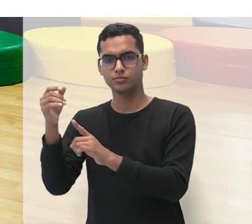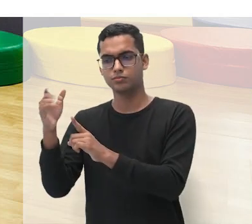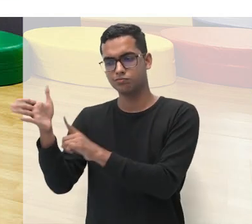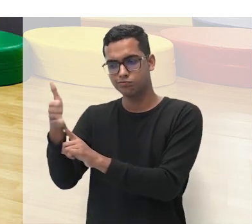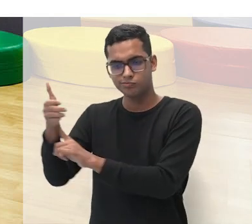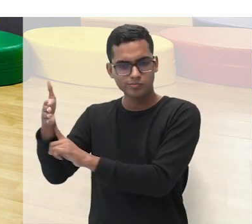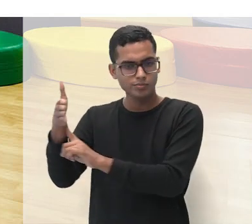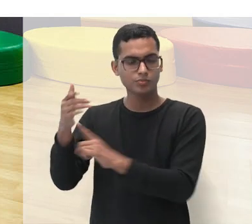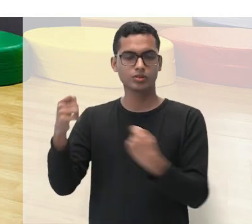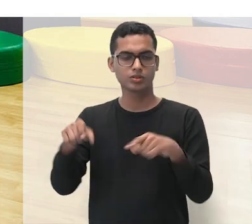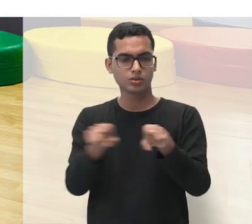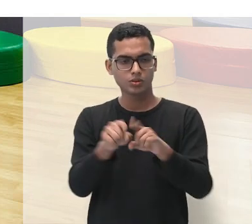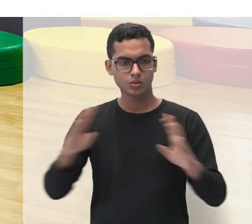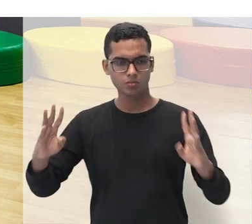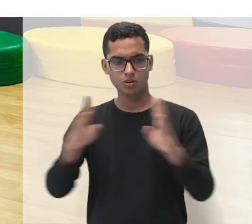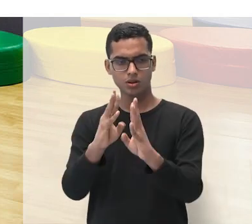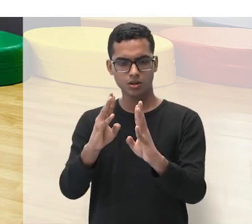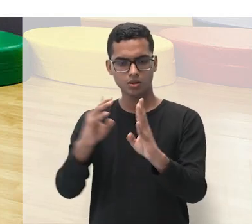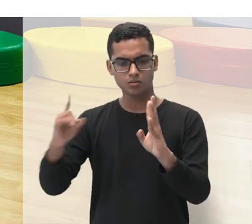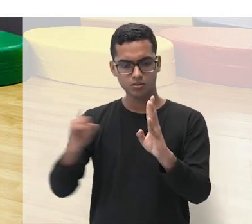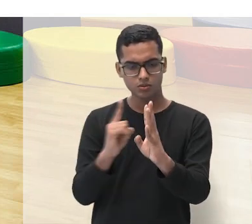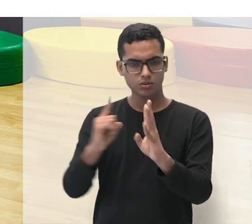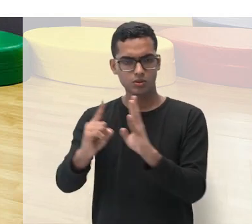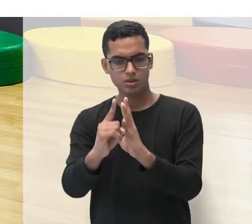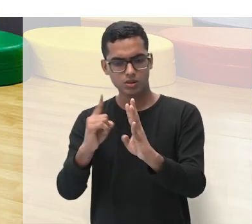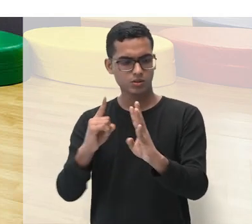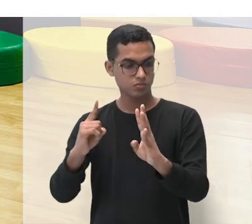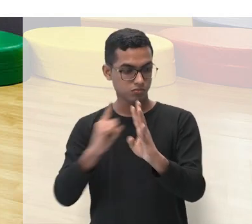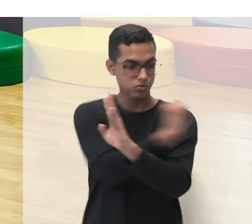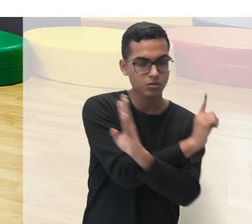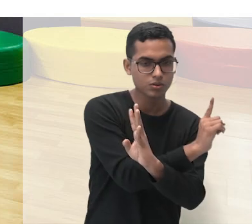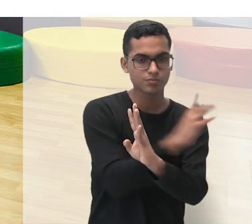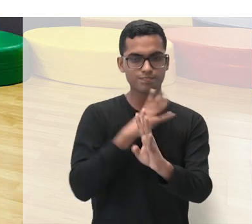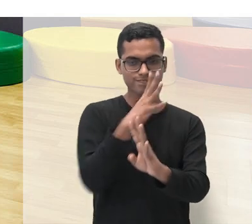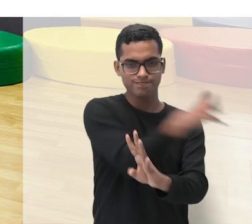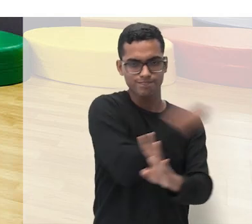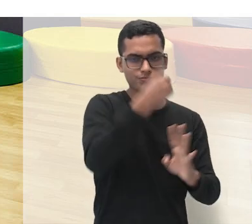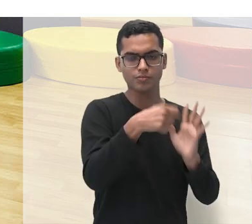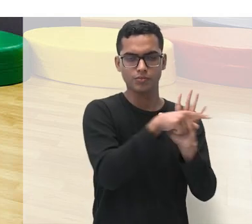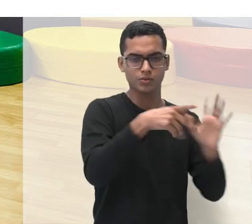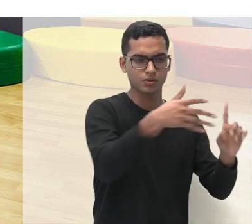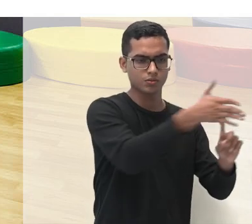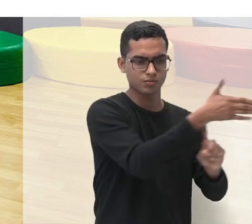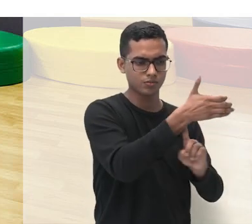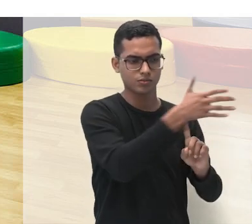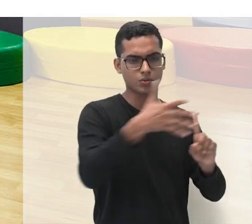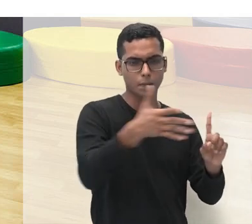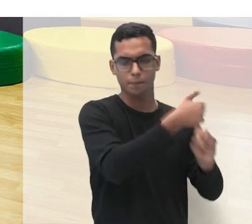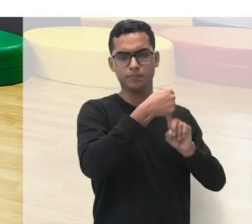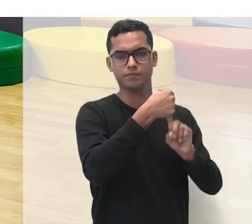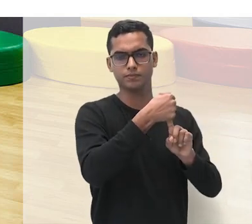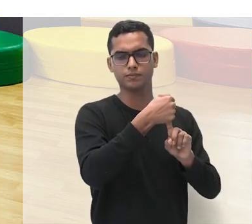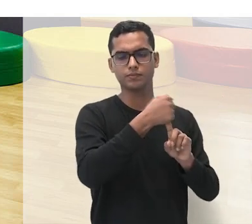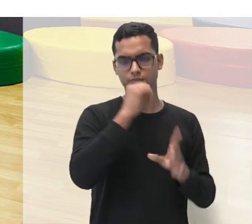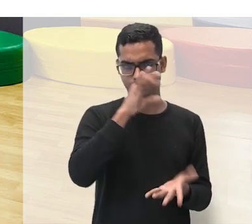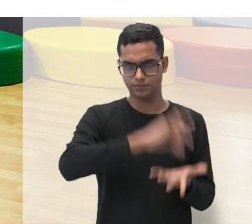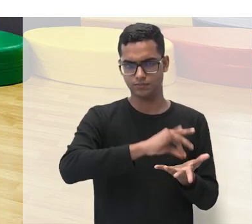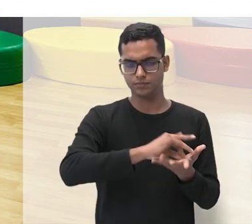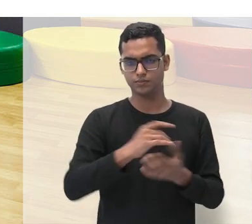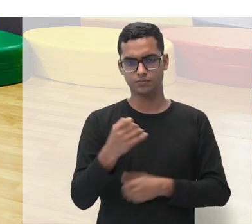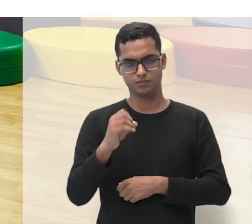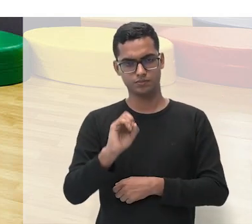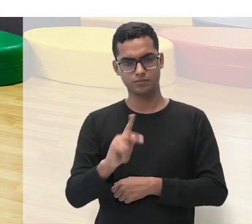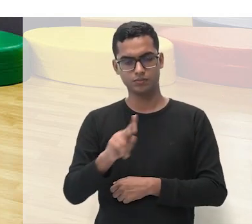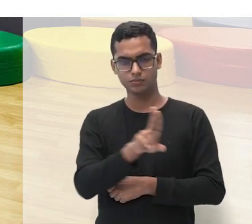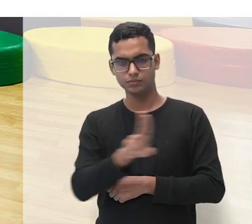a bandeira. E aí nós já temos o nome dessa brincadeira, que é a barra-bandeira.